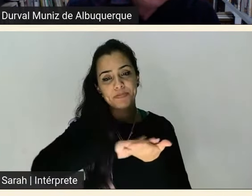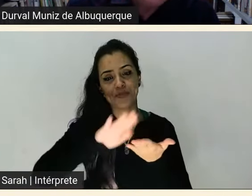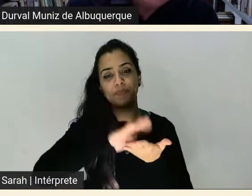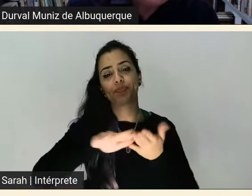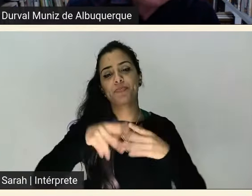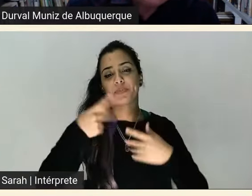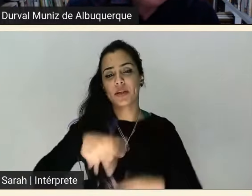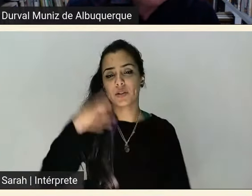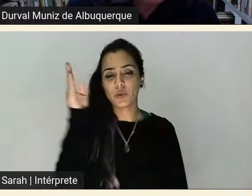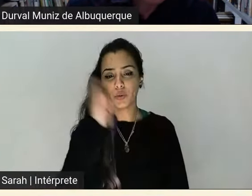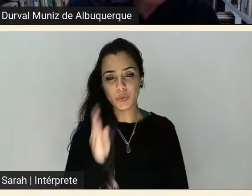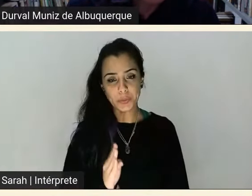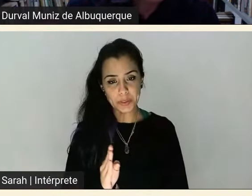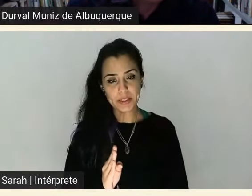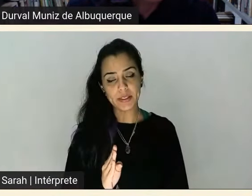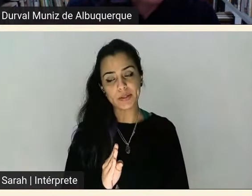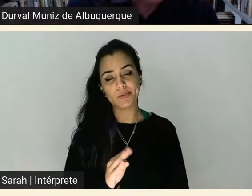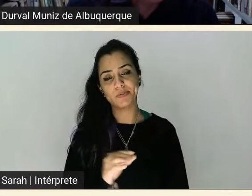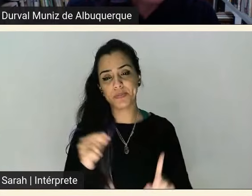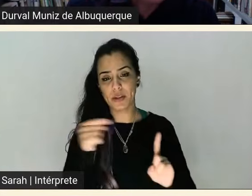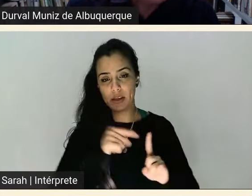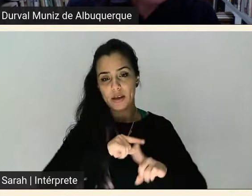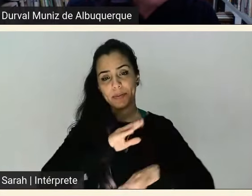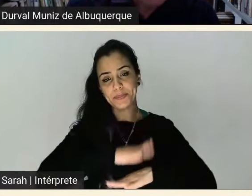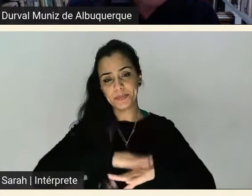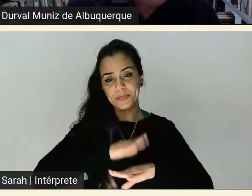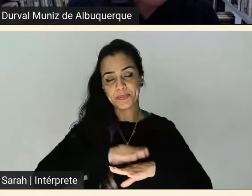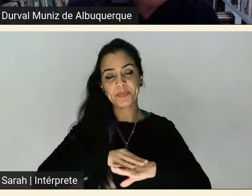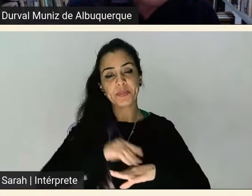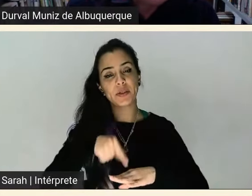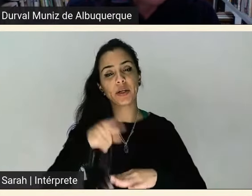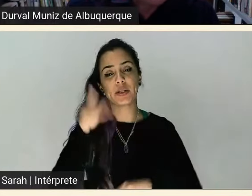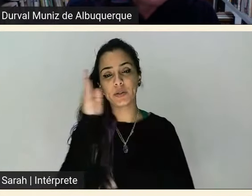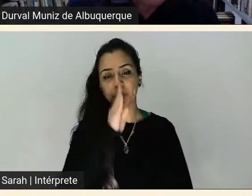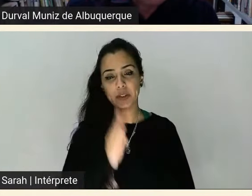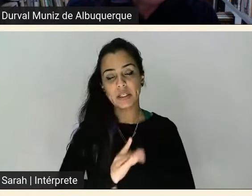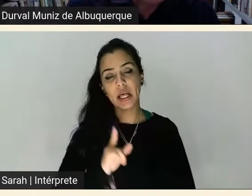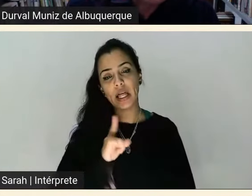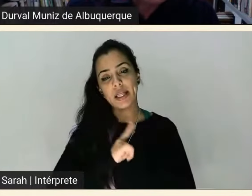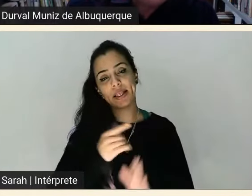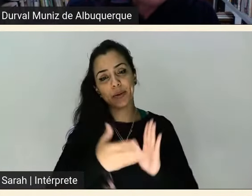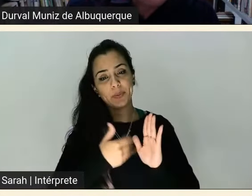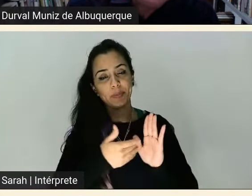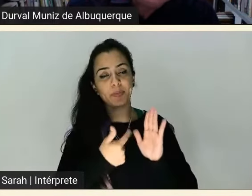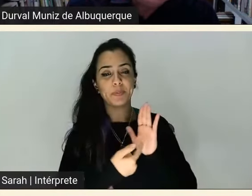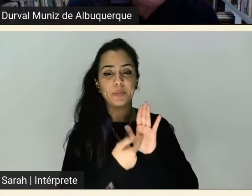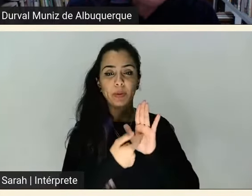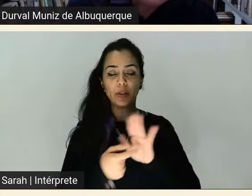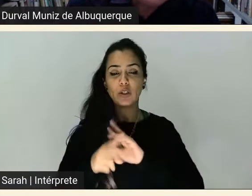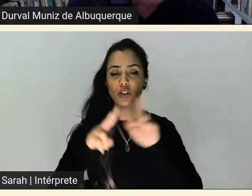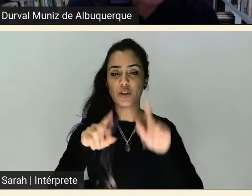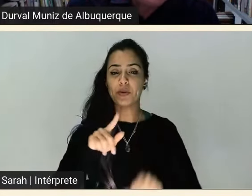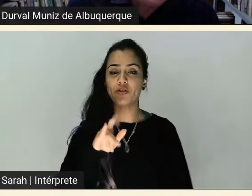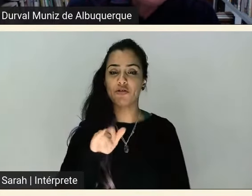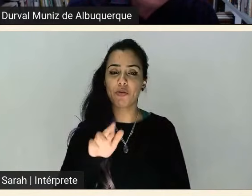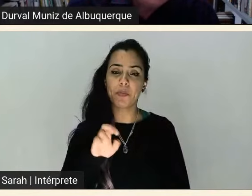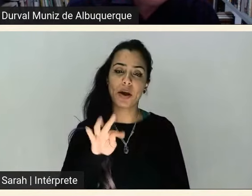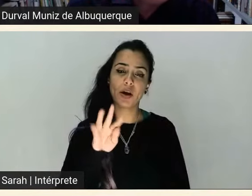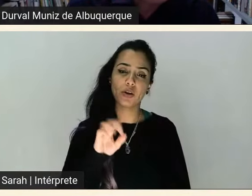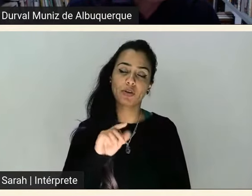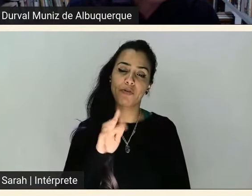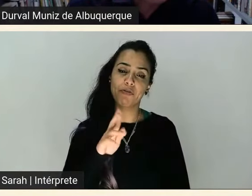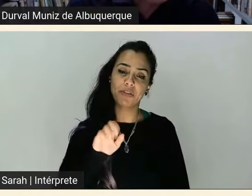dirige no momento. Né? E a primeira edição do Raízes do Brasil tem um prefácio super elogioso a Gilberto Freire, que depois é